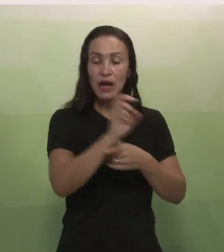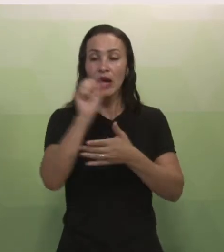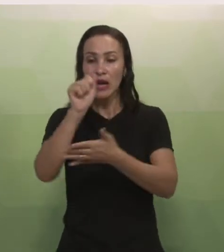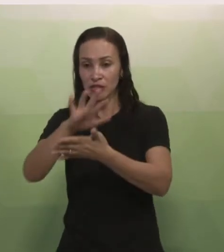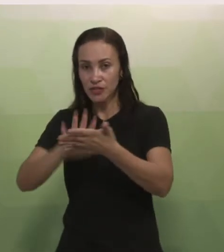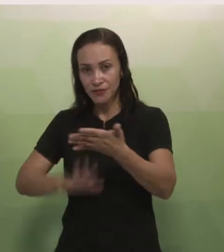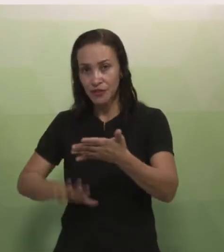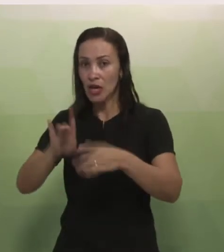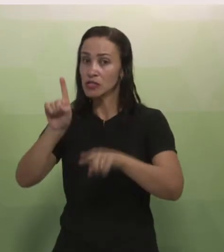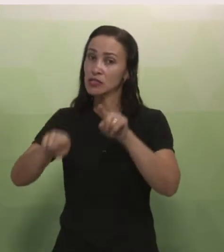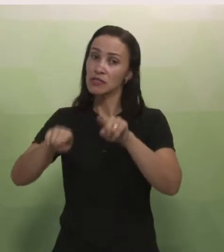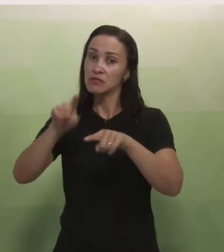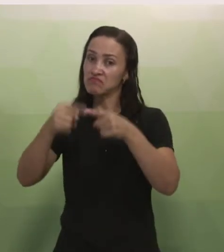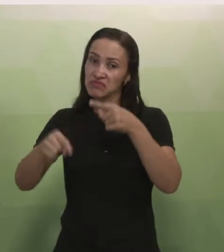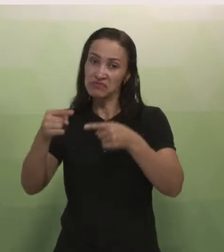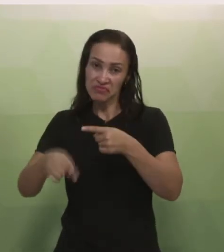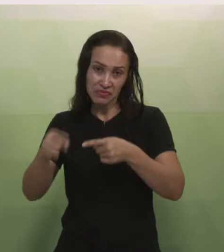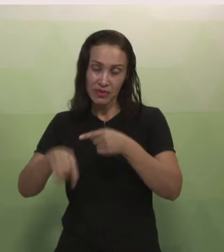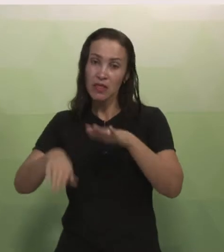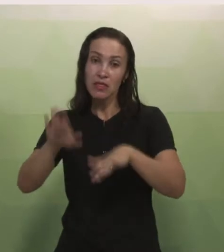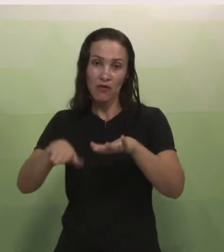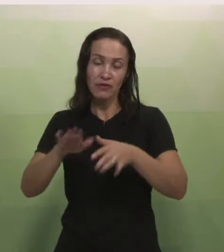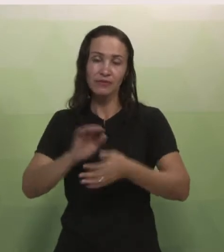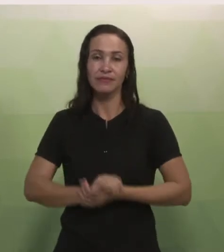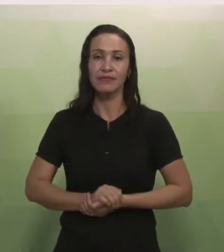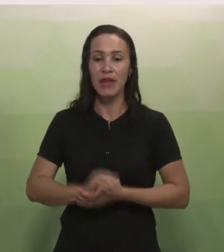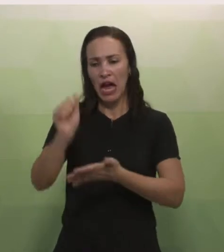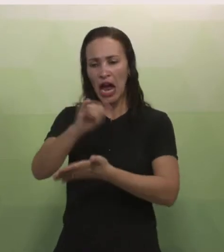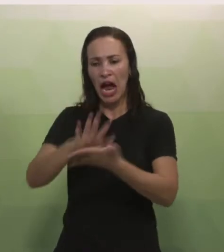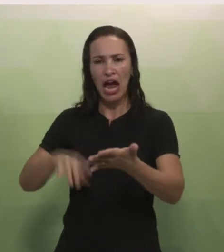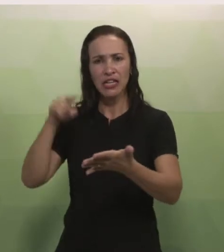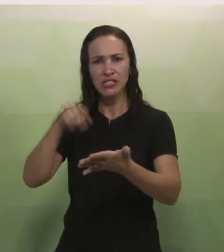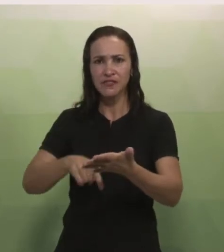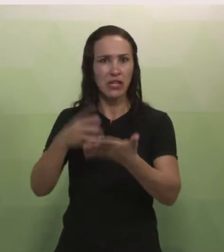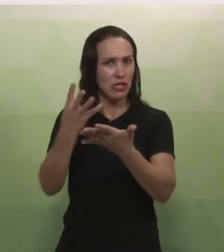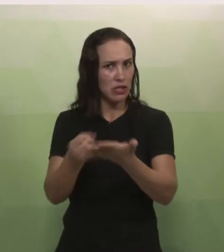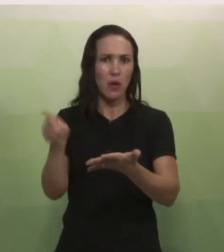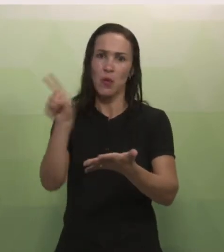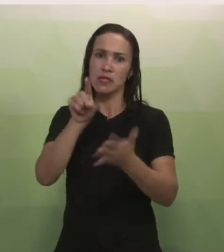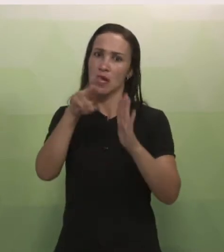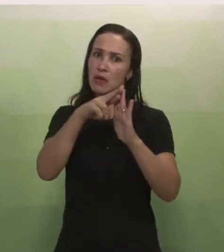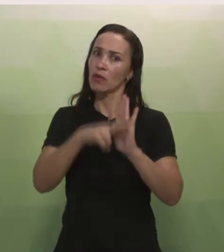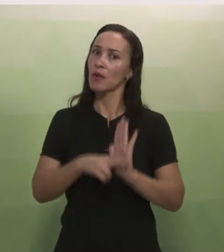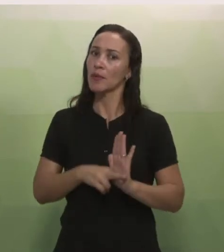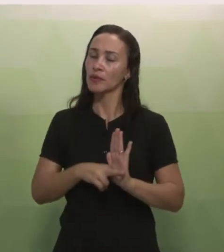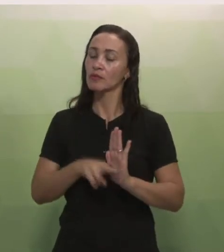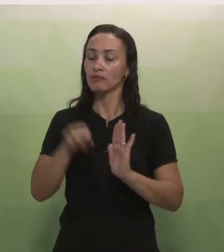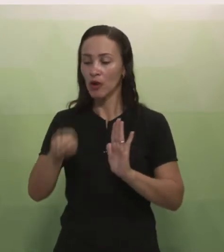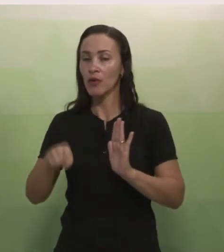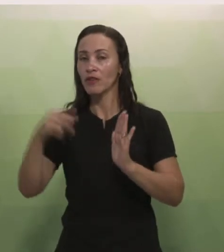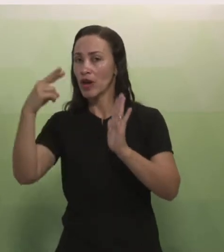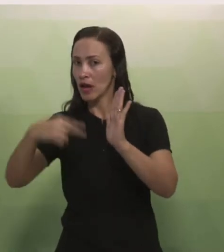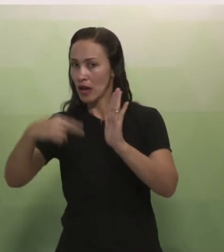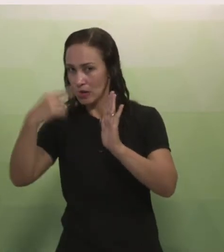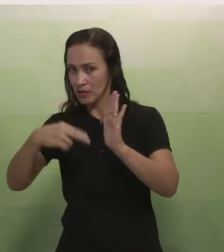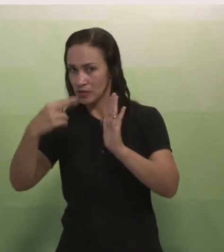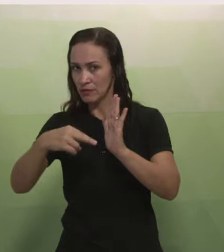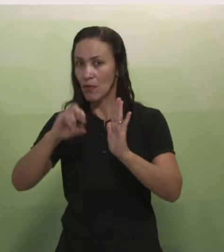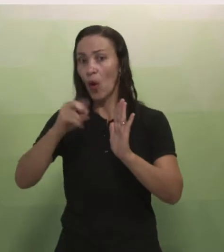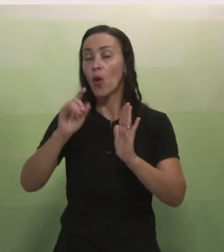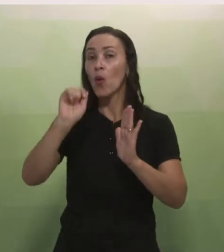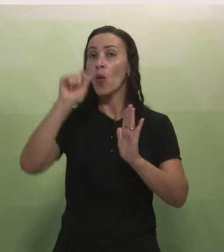não estejam previstas no regulamento. Às vezes tem uma atividade que nesse regulamento não aparece, mas que pode ser